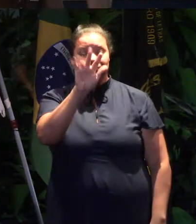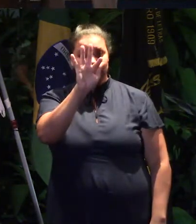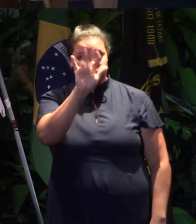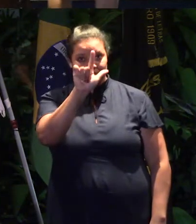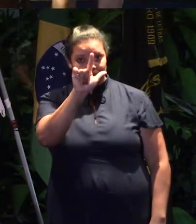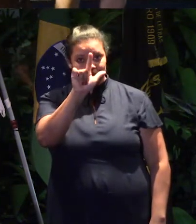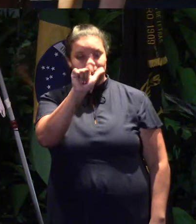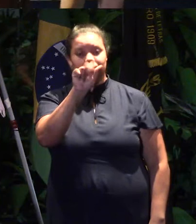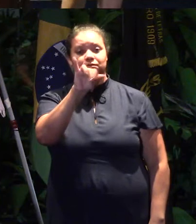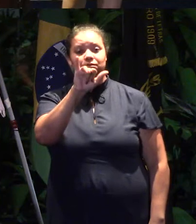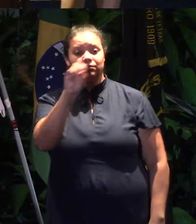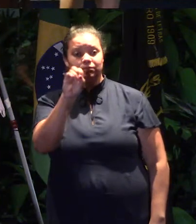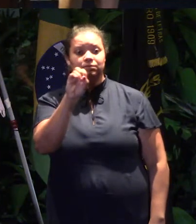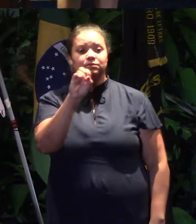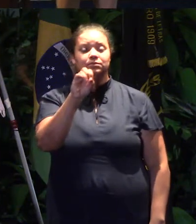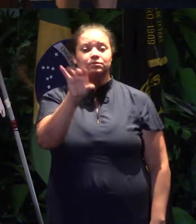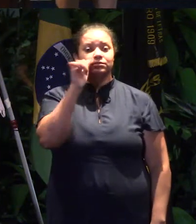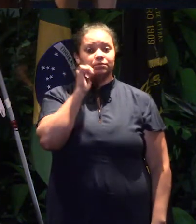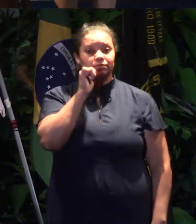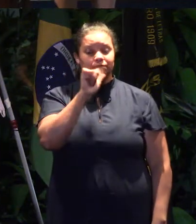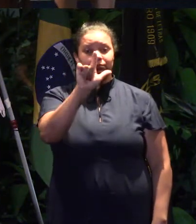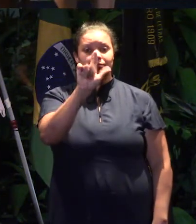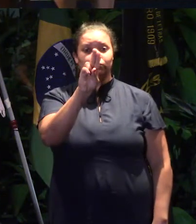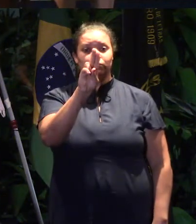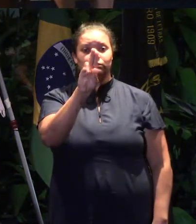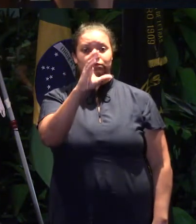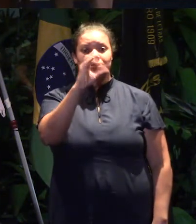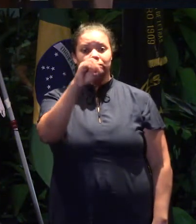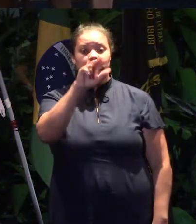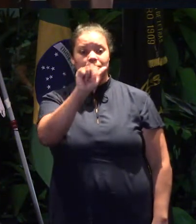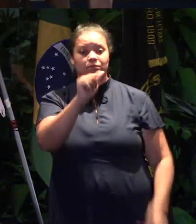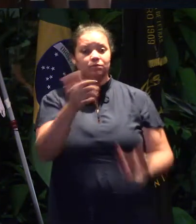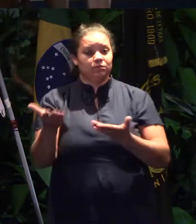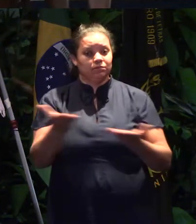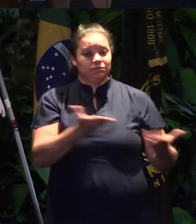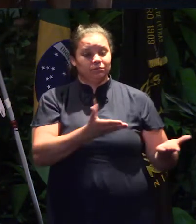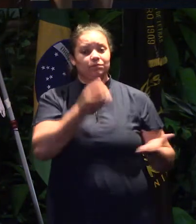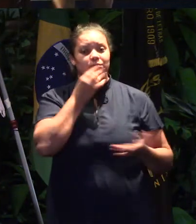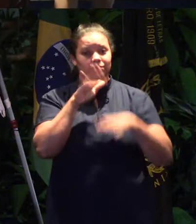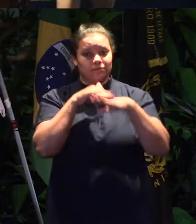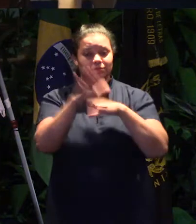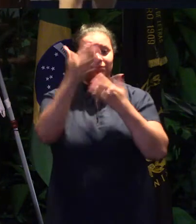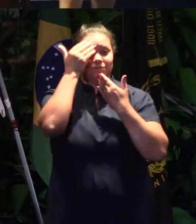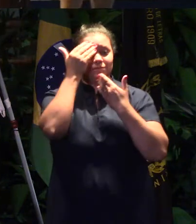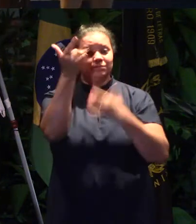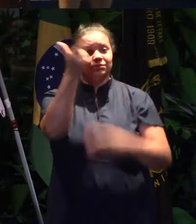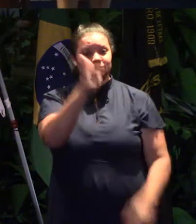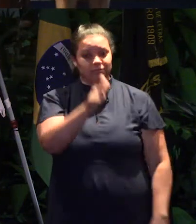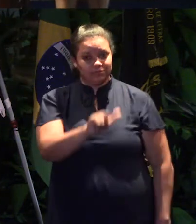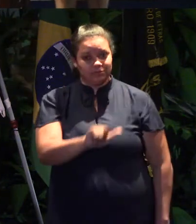e a Luciana vai fazer a apresentação dos dois. Tá? Boa noite a todos, muito obrigado novamente